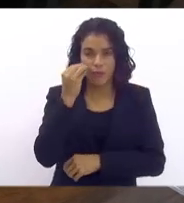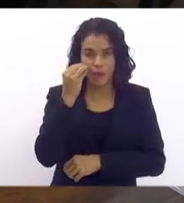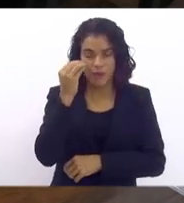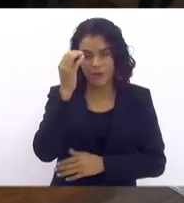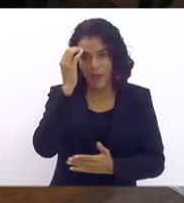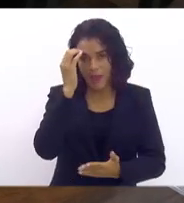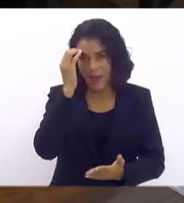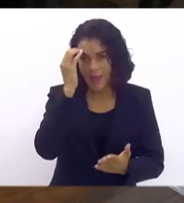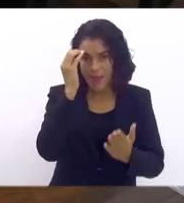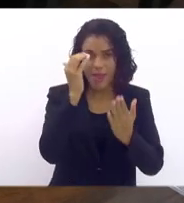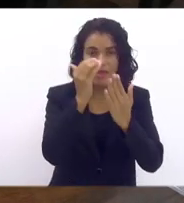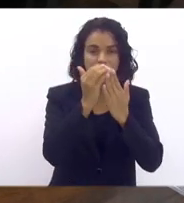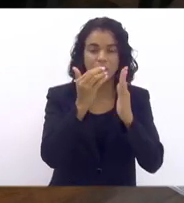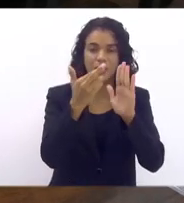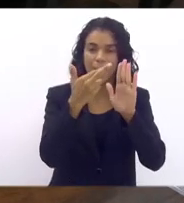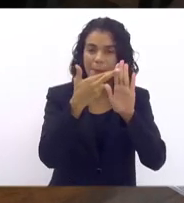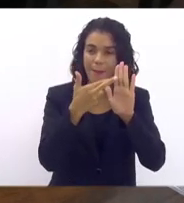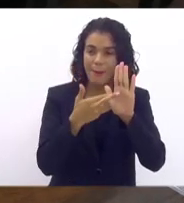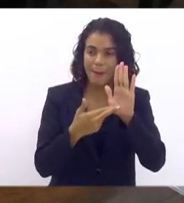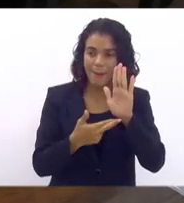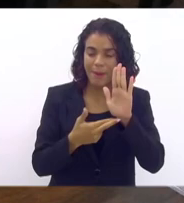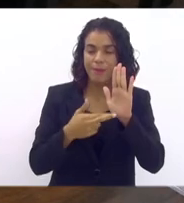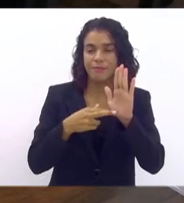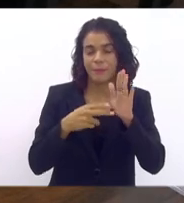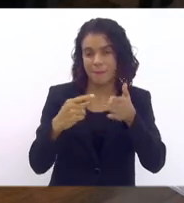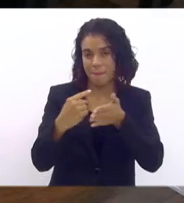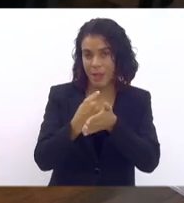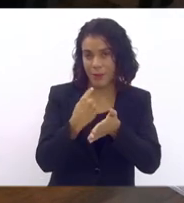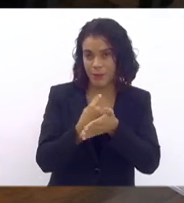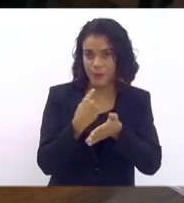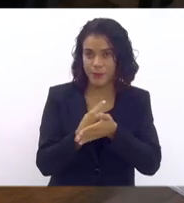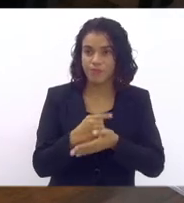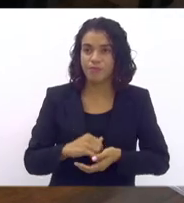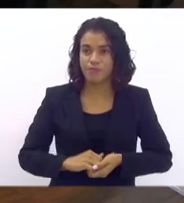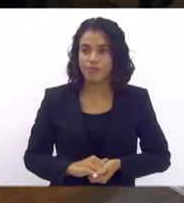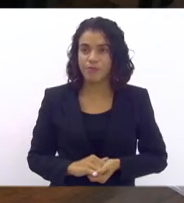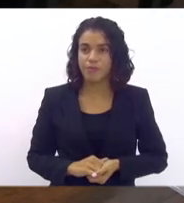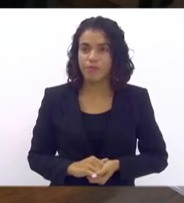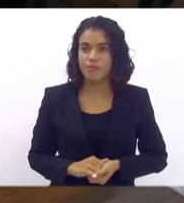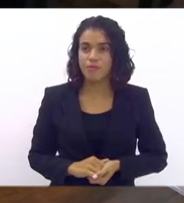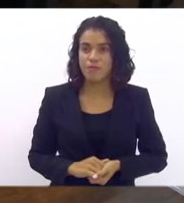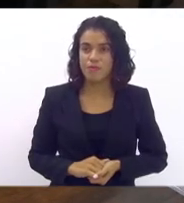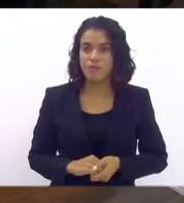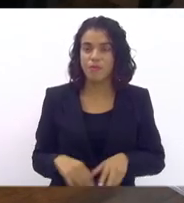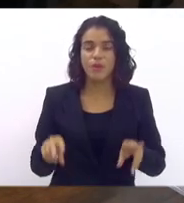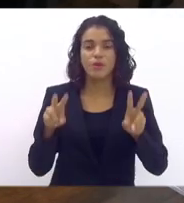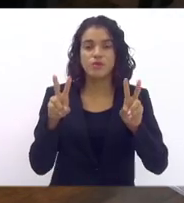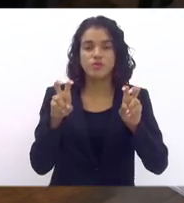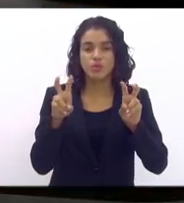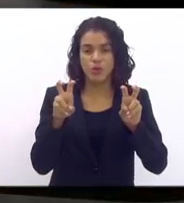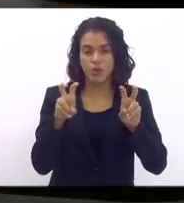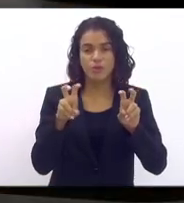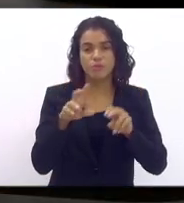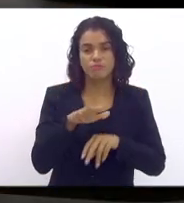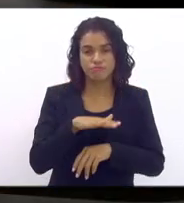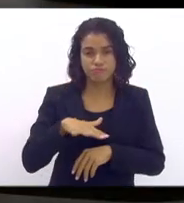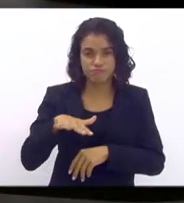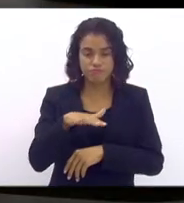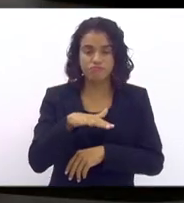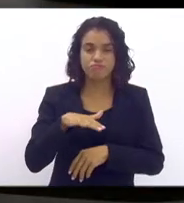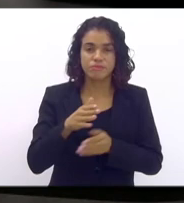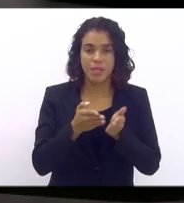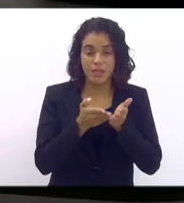deputada Luc apresentou as perguntas aqui eh sobre a questão da destinação das embarcações